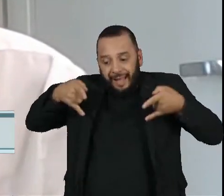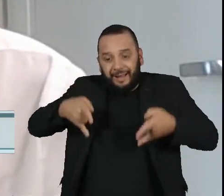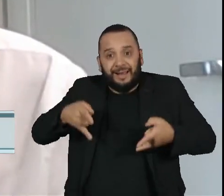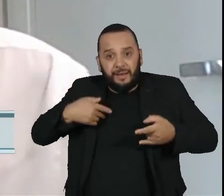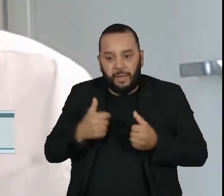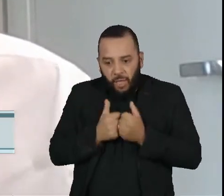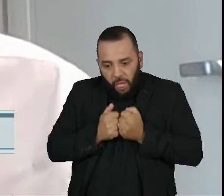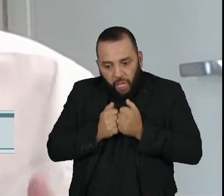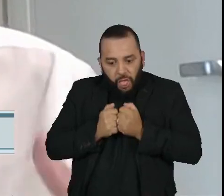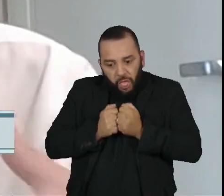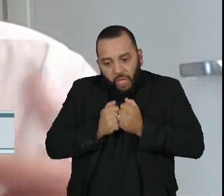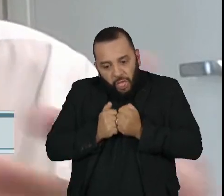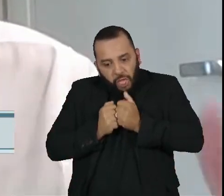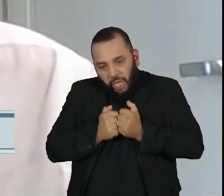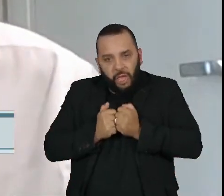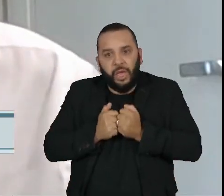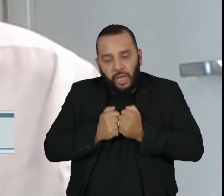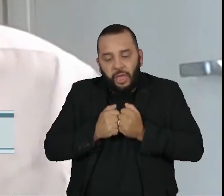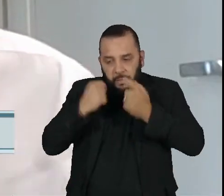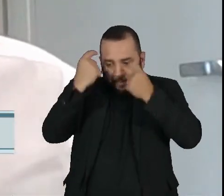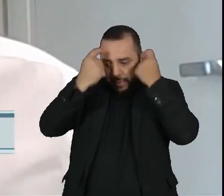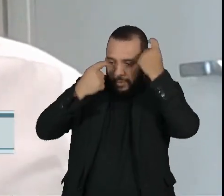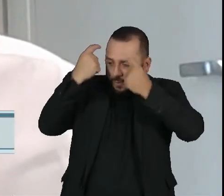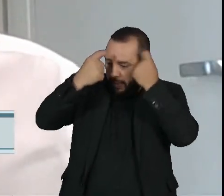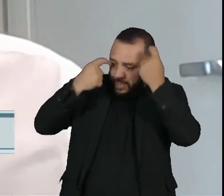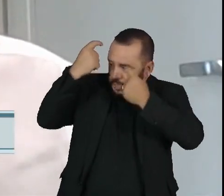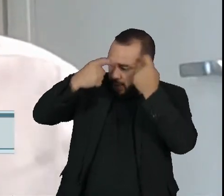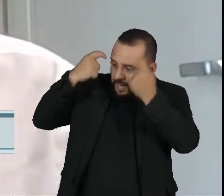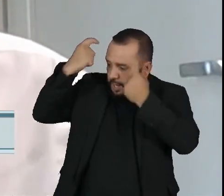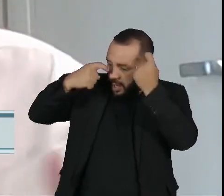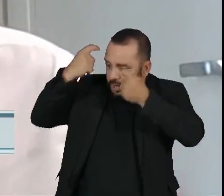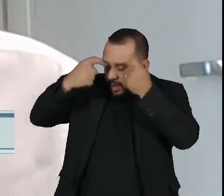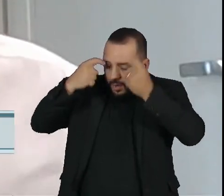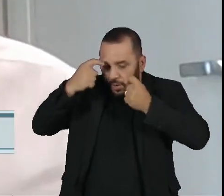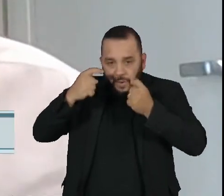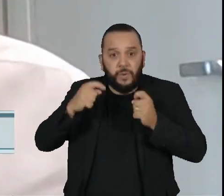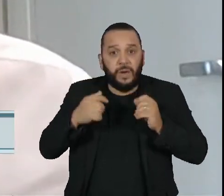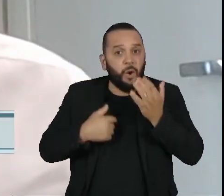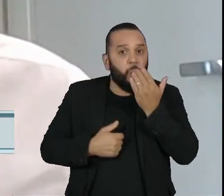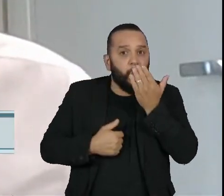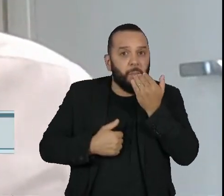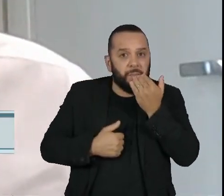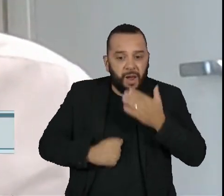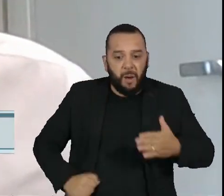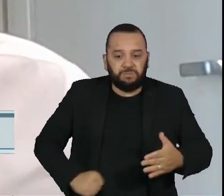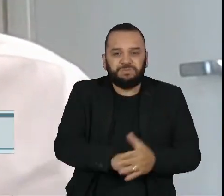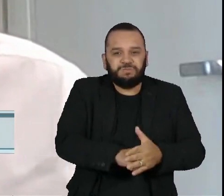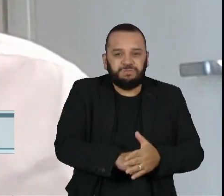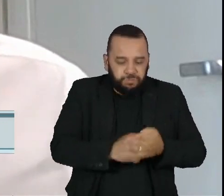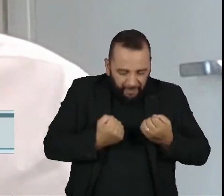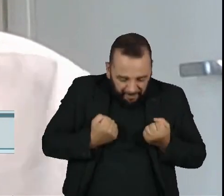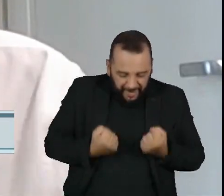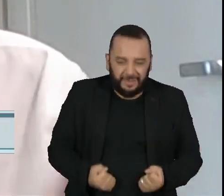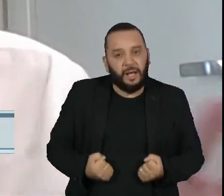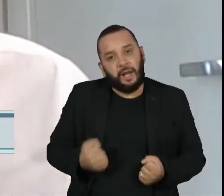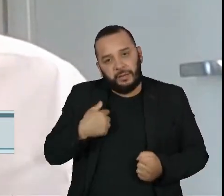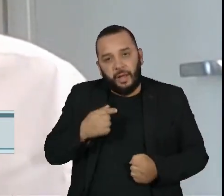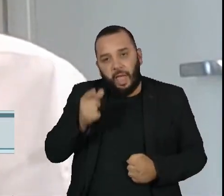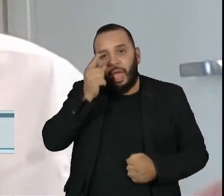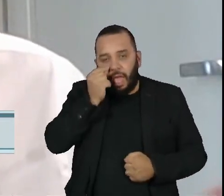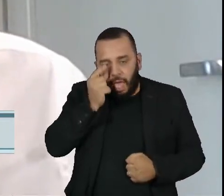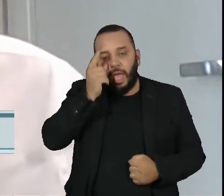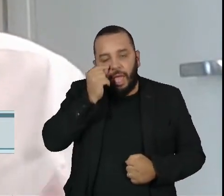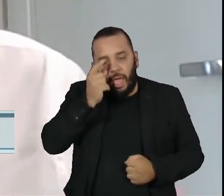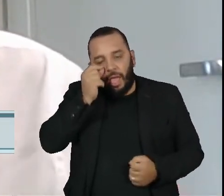muito tempo, levar minhas preocupações no horário de dormir, comer alimentos muito pesados próximos ao horário de dormir. Então, todos esses